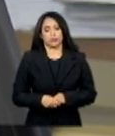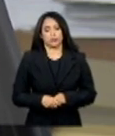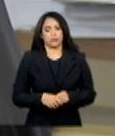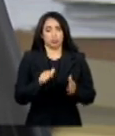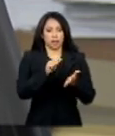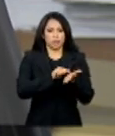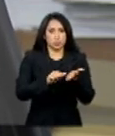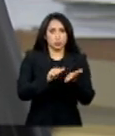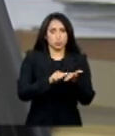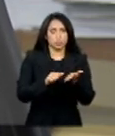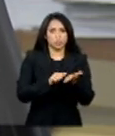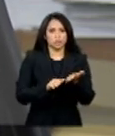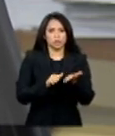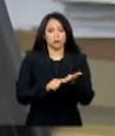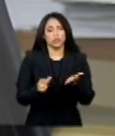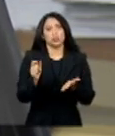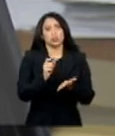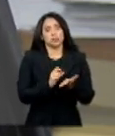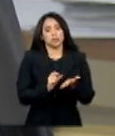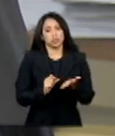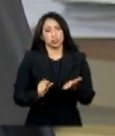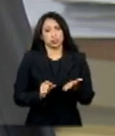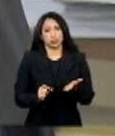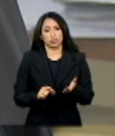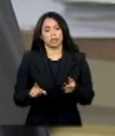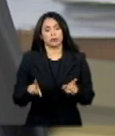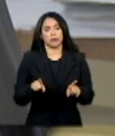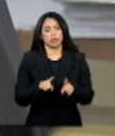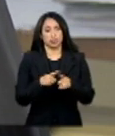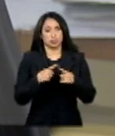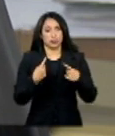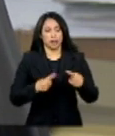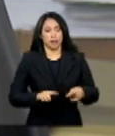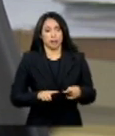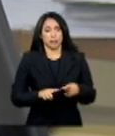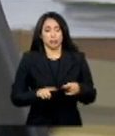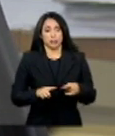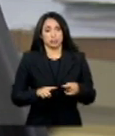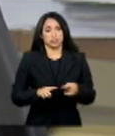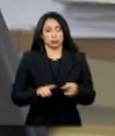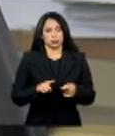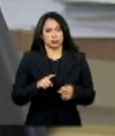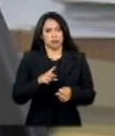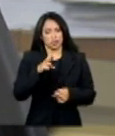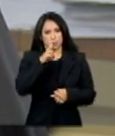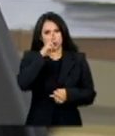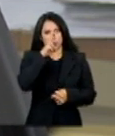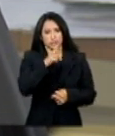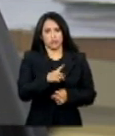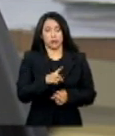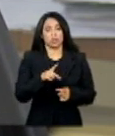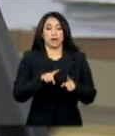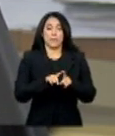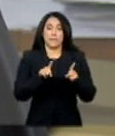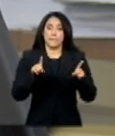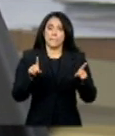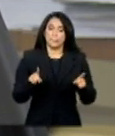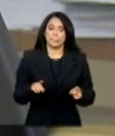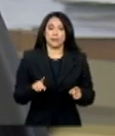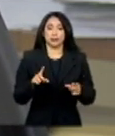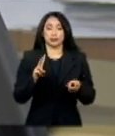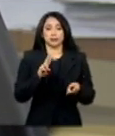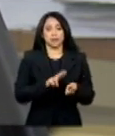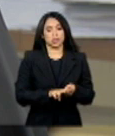autoritarismo nos tempos atuais não ocorre mediante rupturas bruscas mas sim através de províncias restrições das liberdades